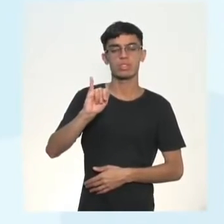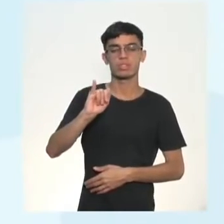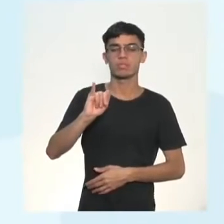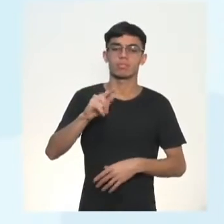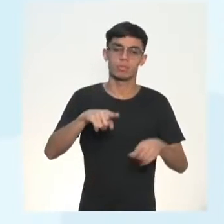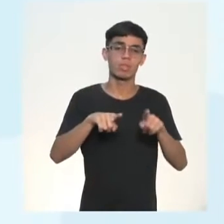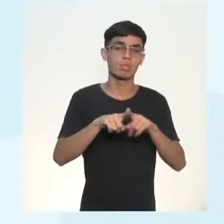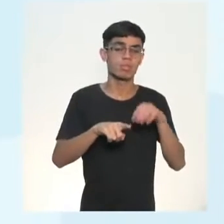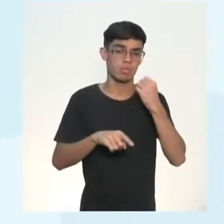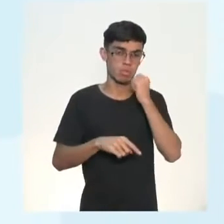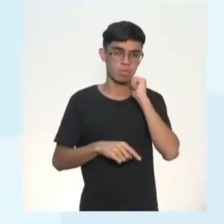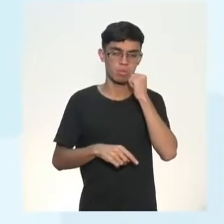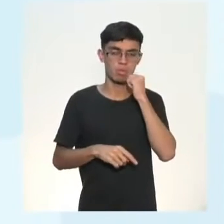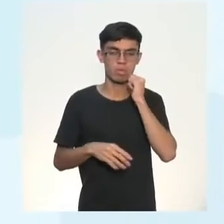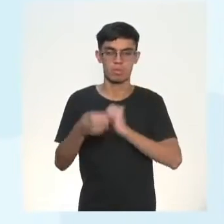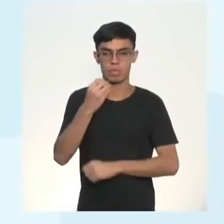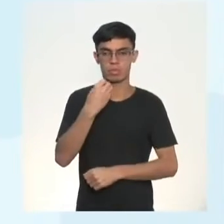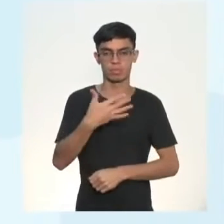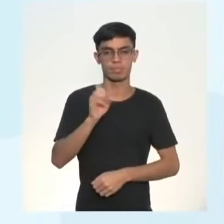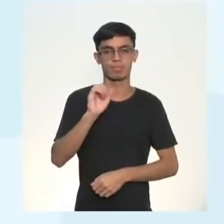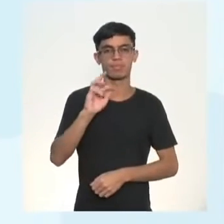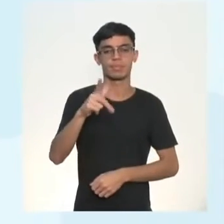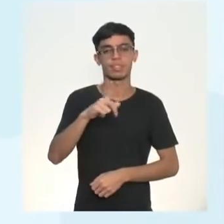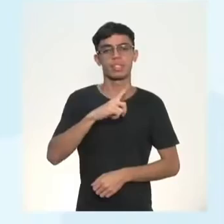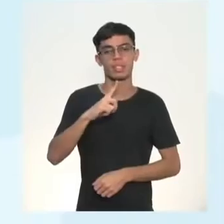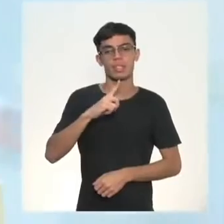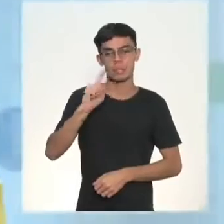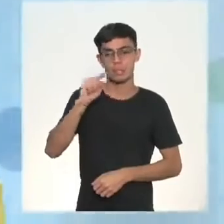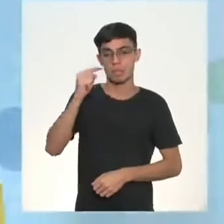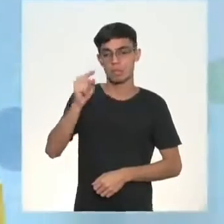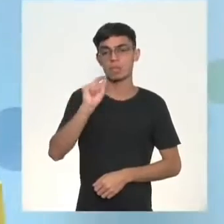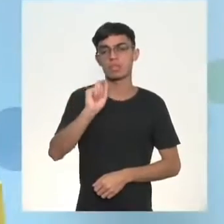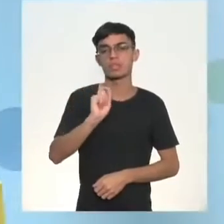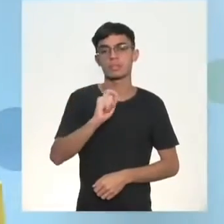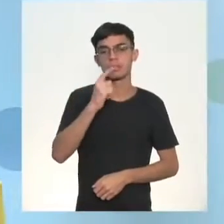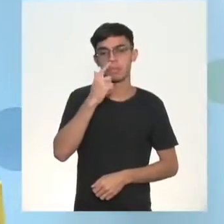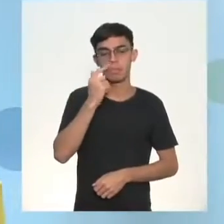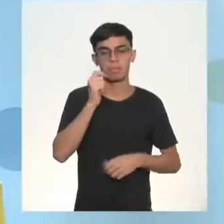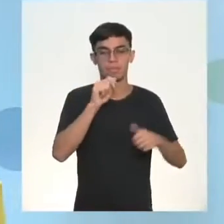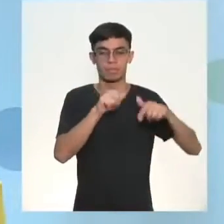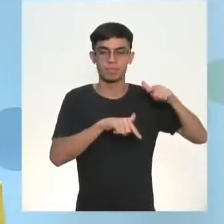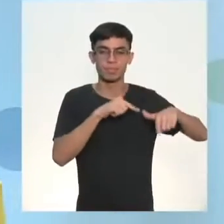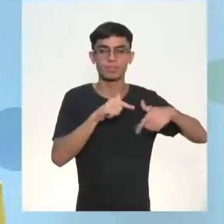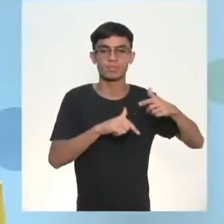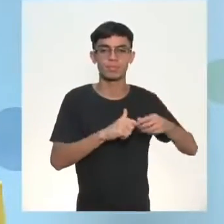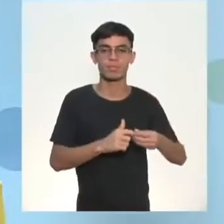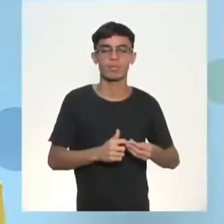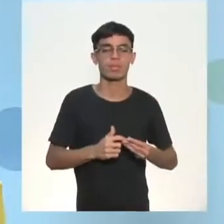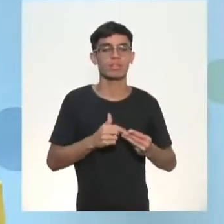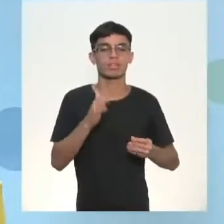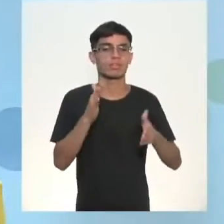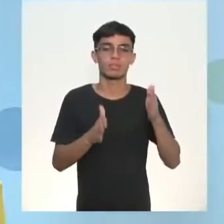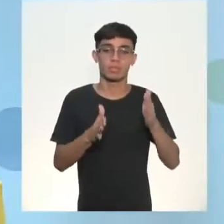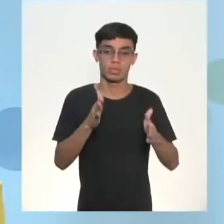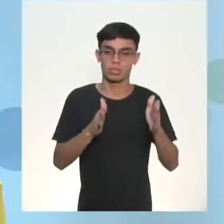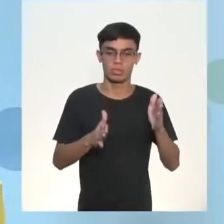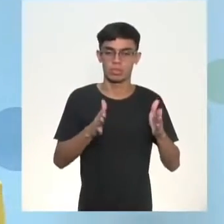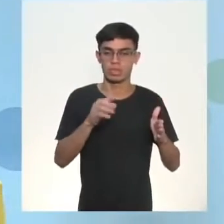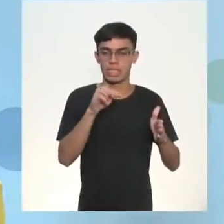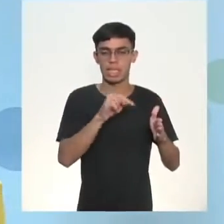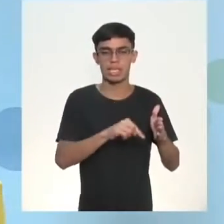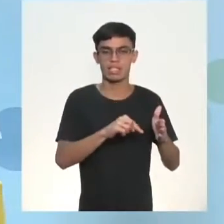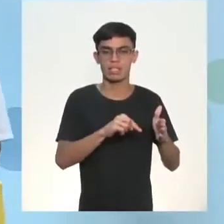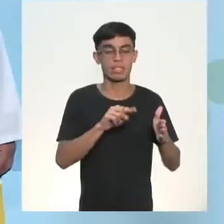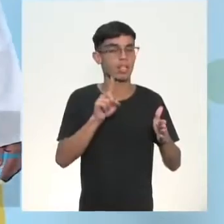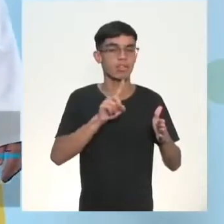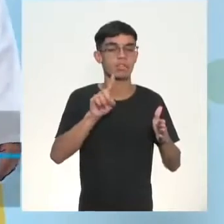cientista. Tá bom? Existe uma outra questão aí, tá, do trabalho dele, que não foi na época dele mesmo, não foi reconhecido, só depois